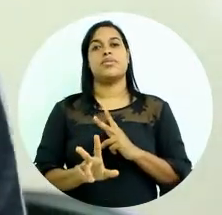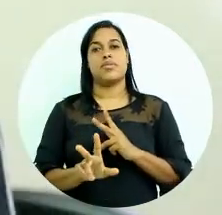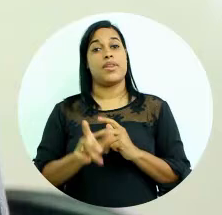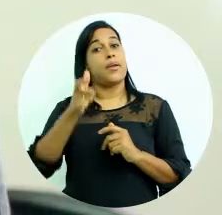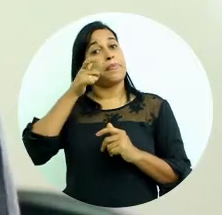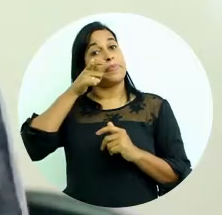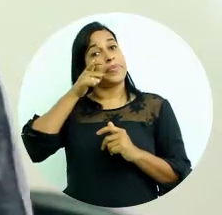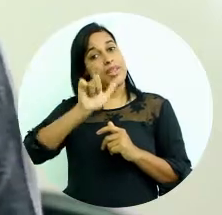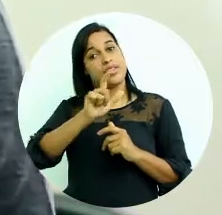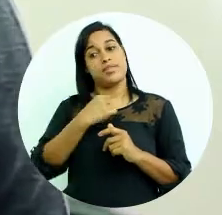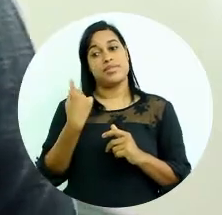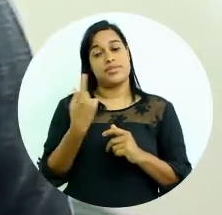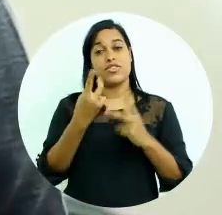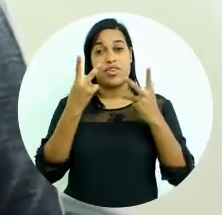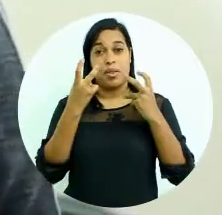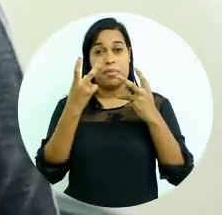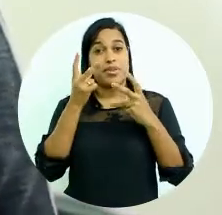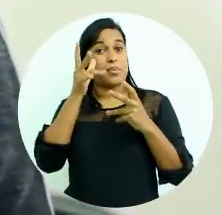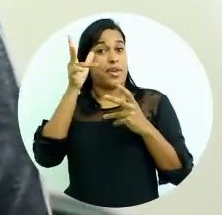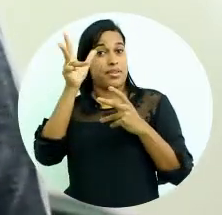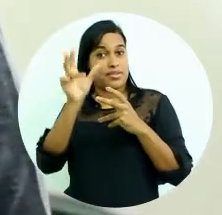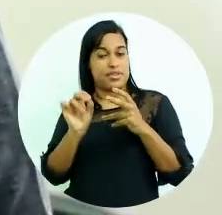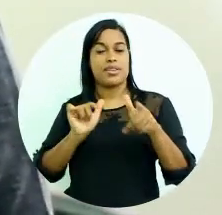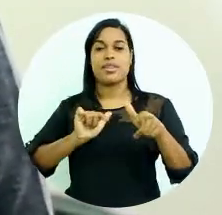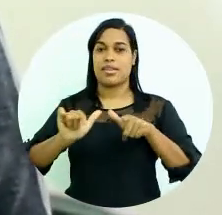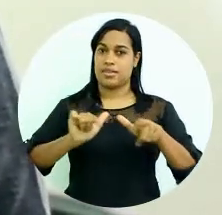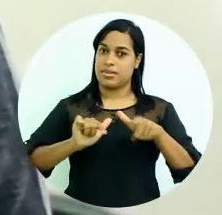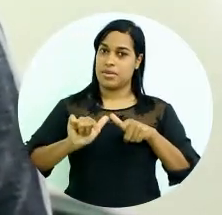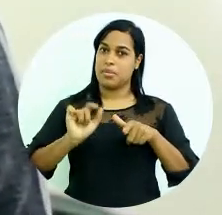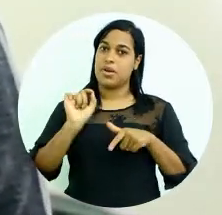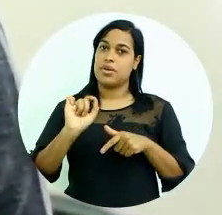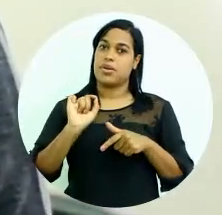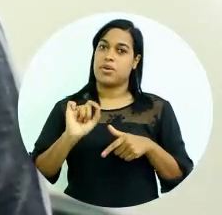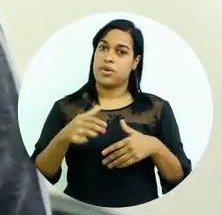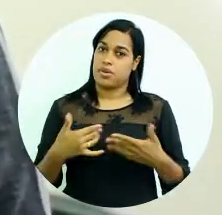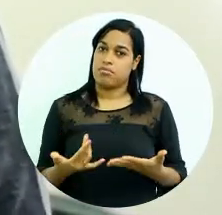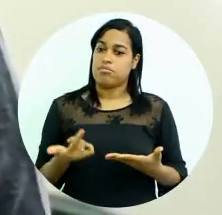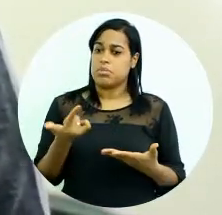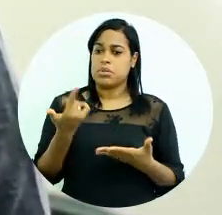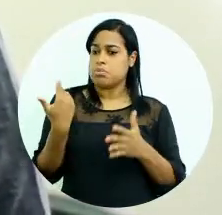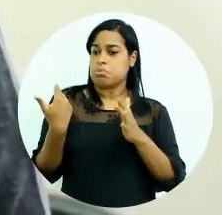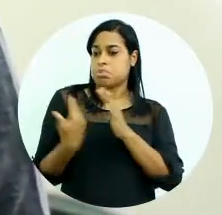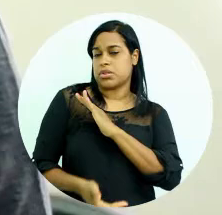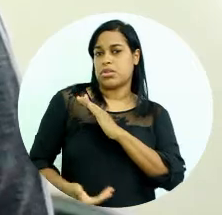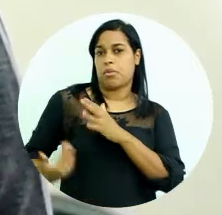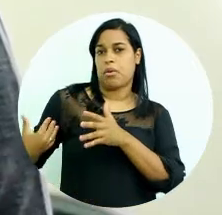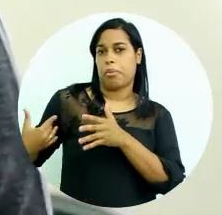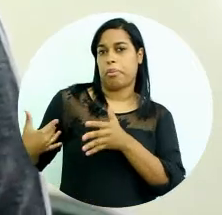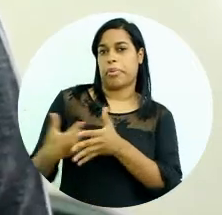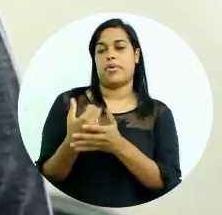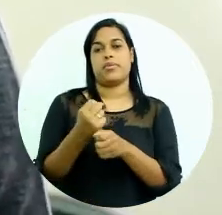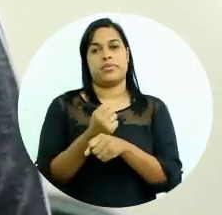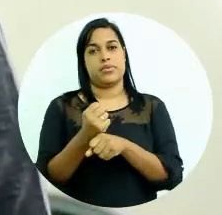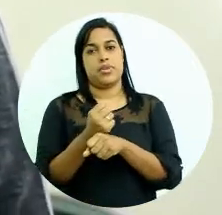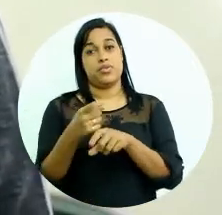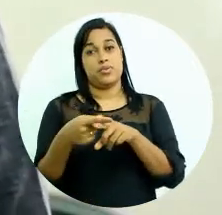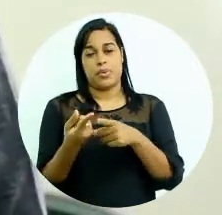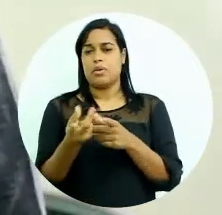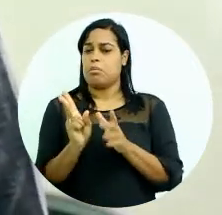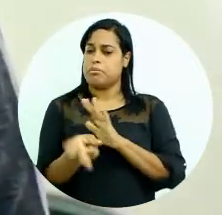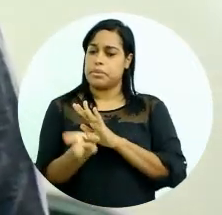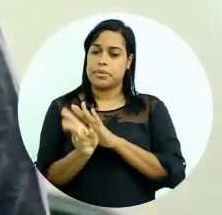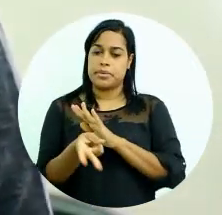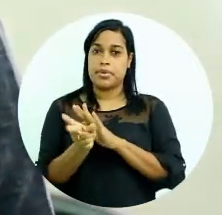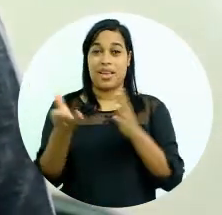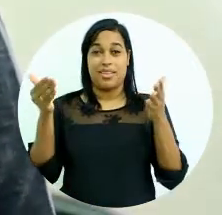inferior. E é interessante a gente perceber que essa ideia de trabalho, ela não se perdeu ao longo do tempo, mas pelo